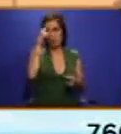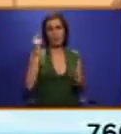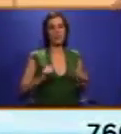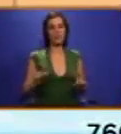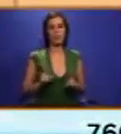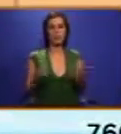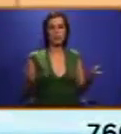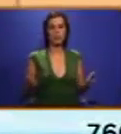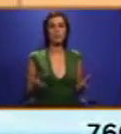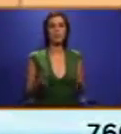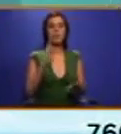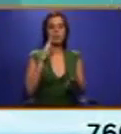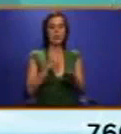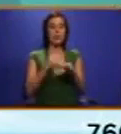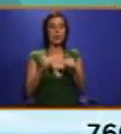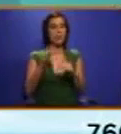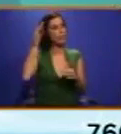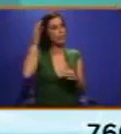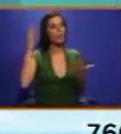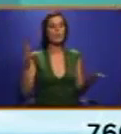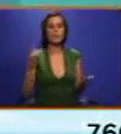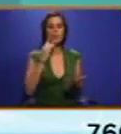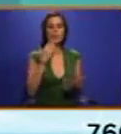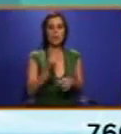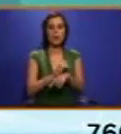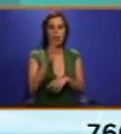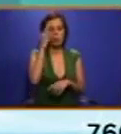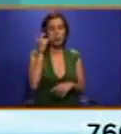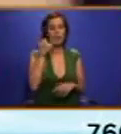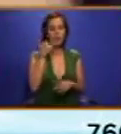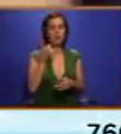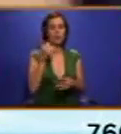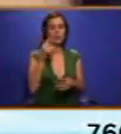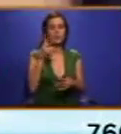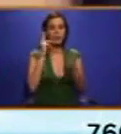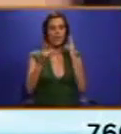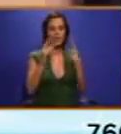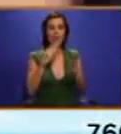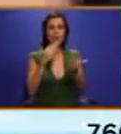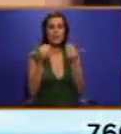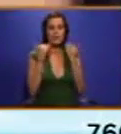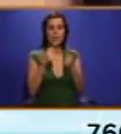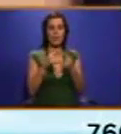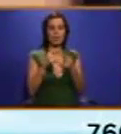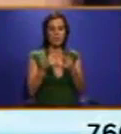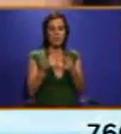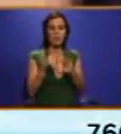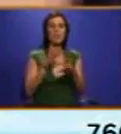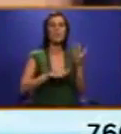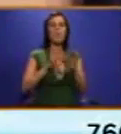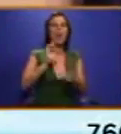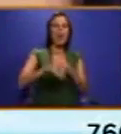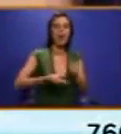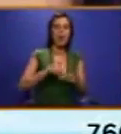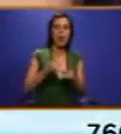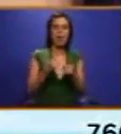difícil mas na última fase no CAB a Lúcia pediu logo o número de telefone do cabeleireiro e pediu informações sobre o que é que tinham feito e